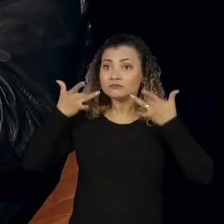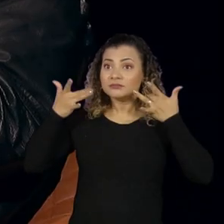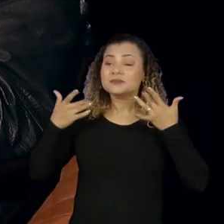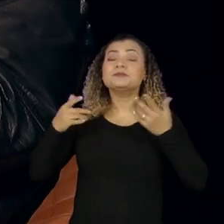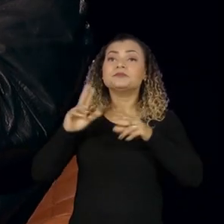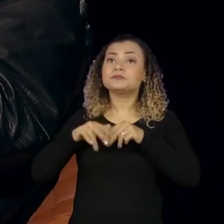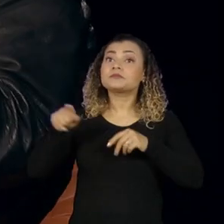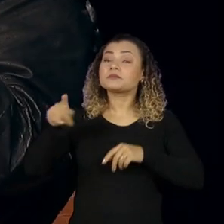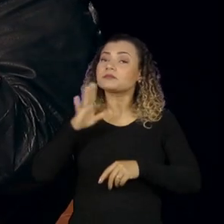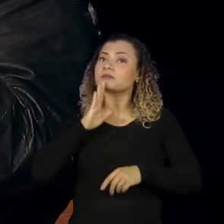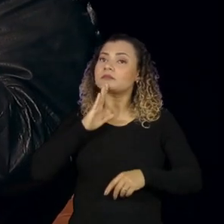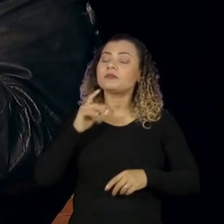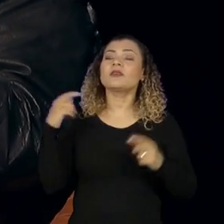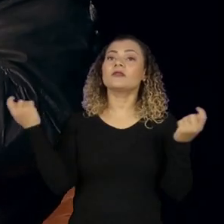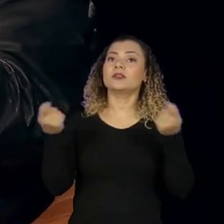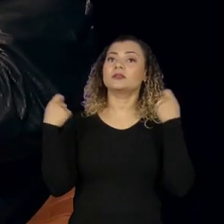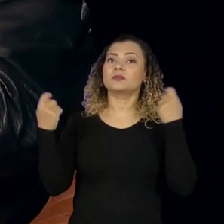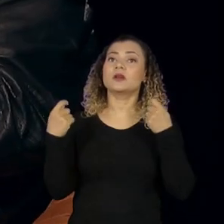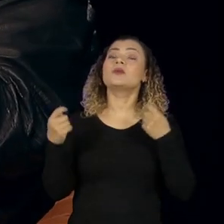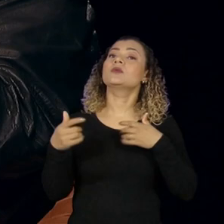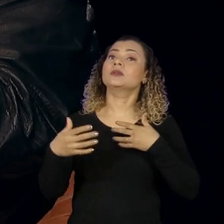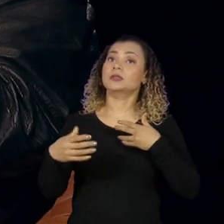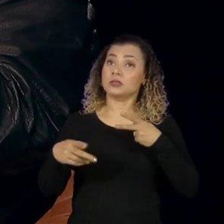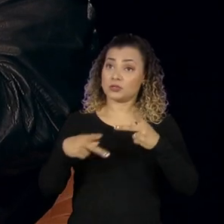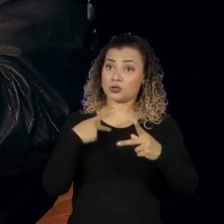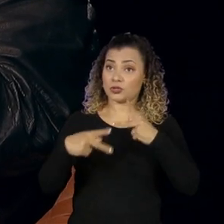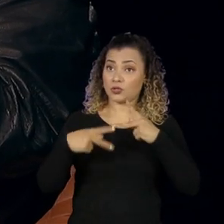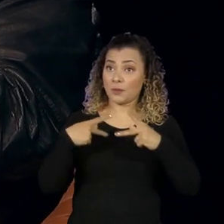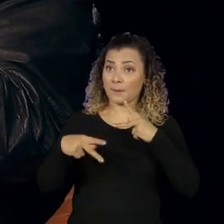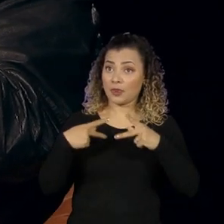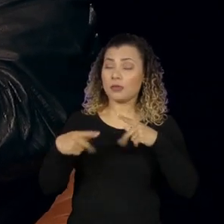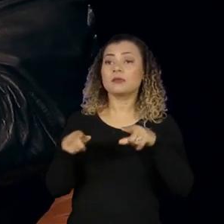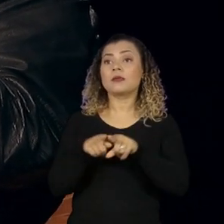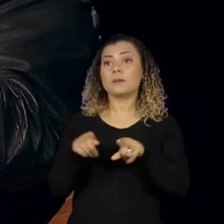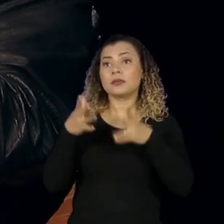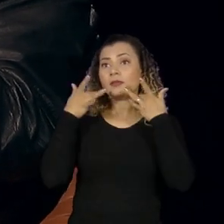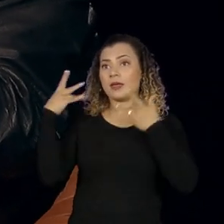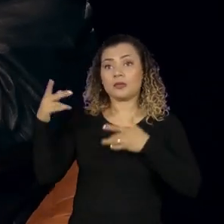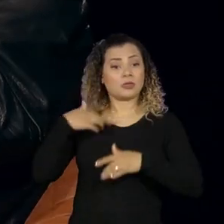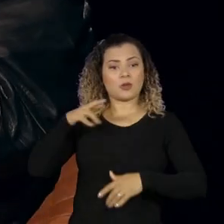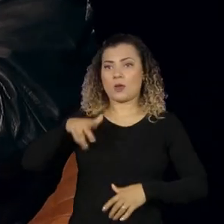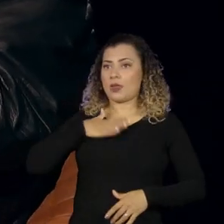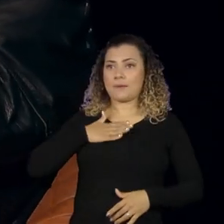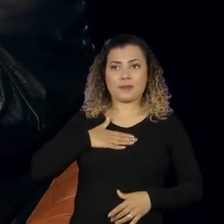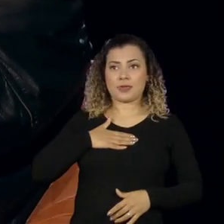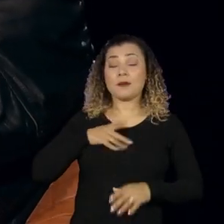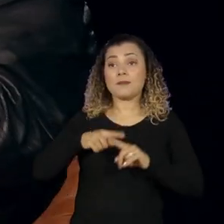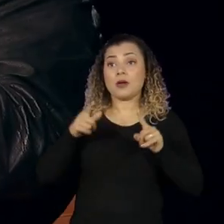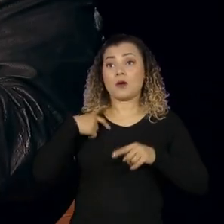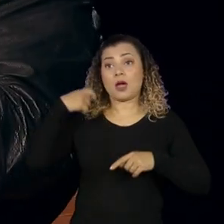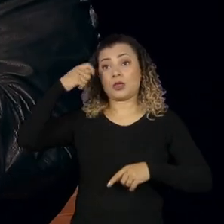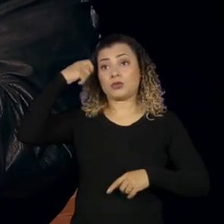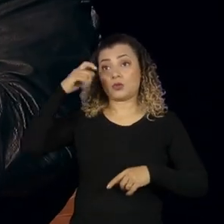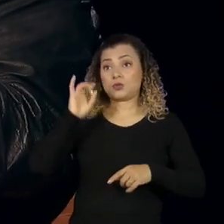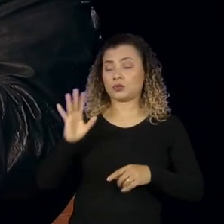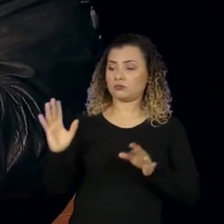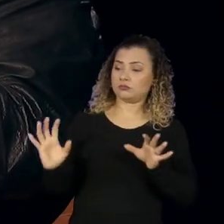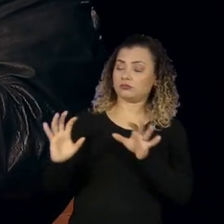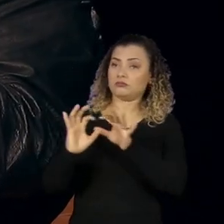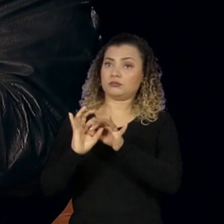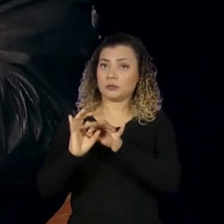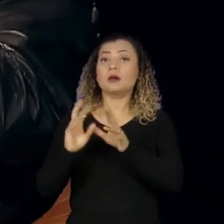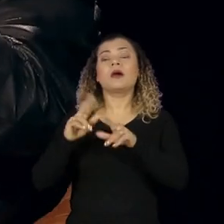Arapo me conheceu no Festival de São José do Rio Preto, fazendo essa peça. Então, essa peça não era minha, eu só estava como ator, não, a direção não era minha. O